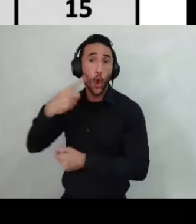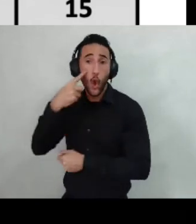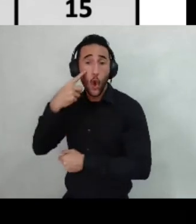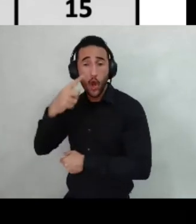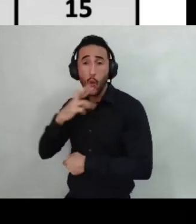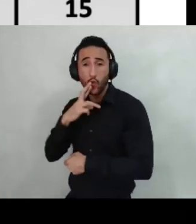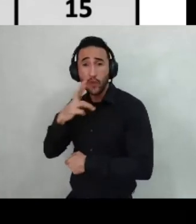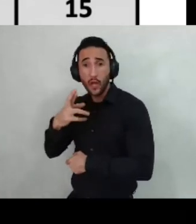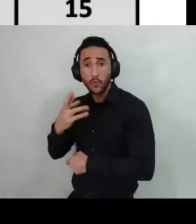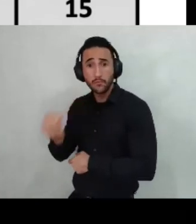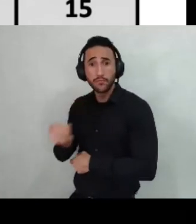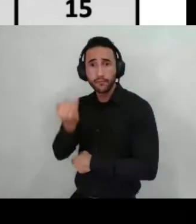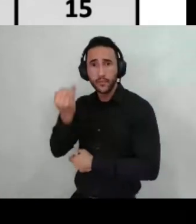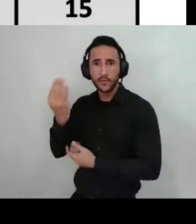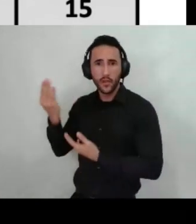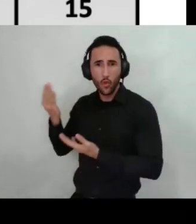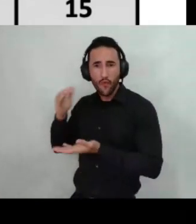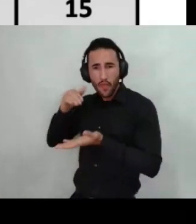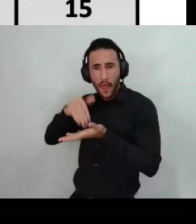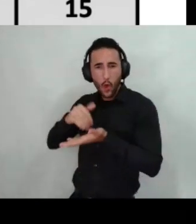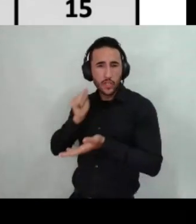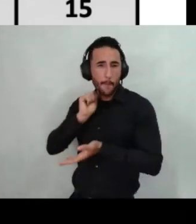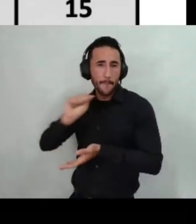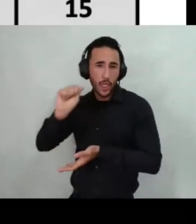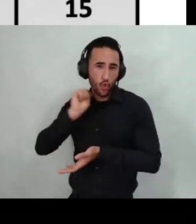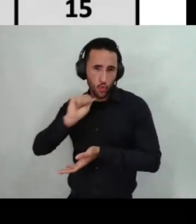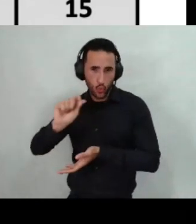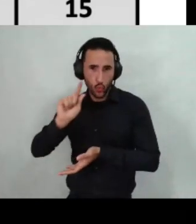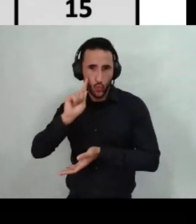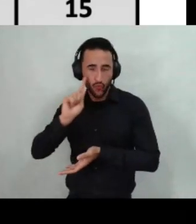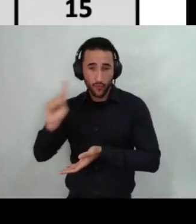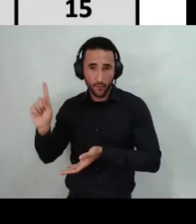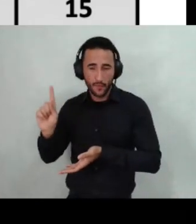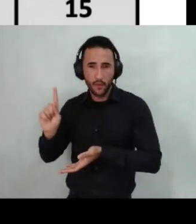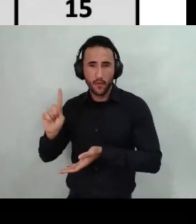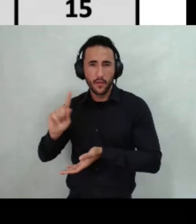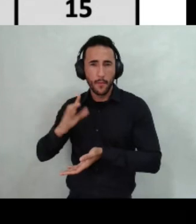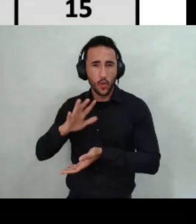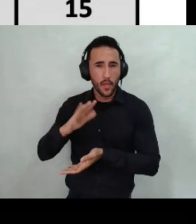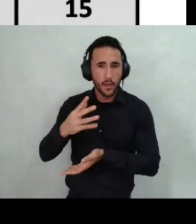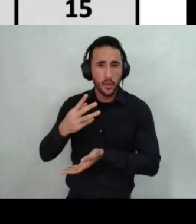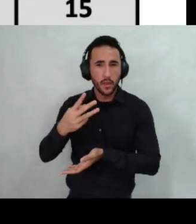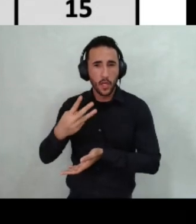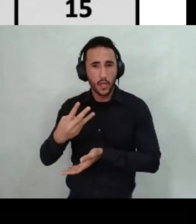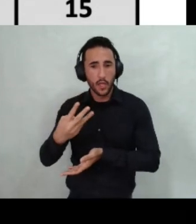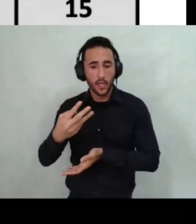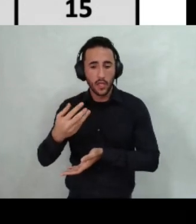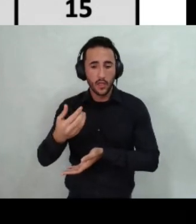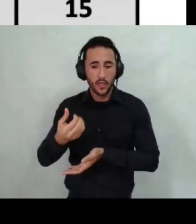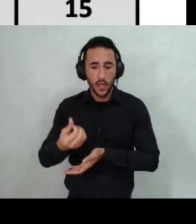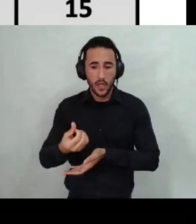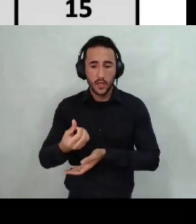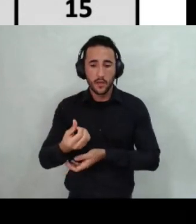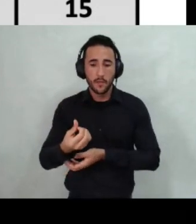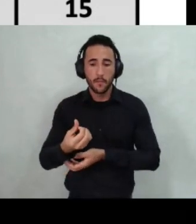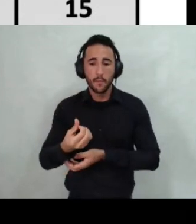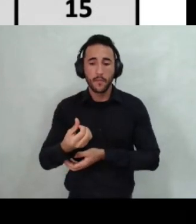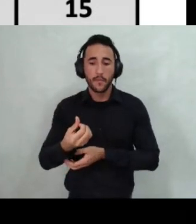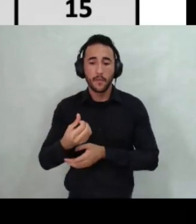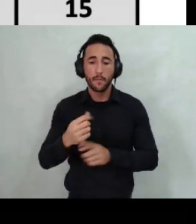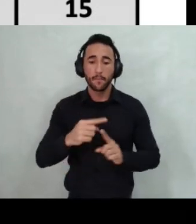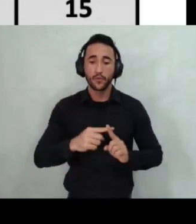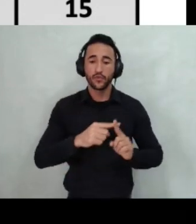realizamos no final de abril, nós identificamos 33 testes positivos,